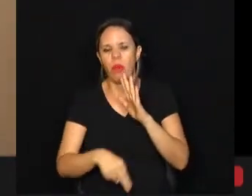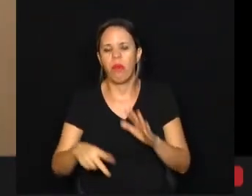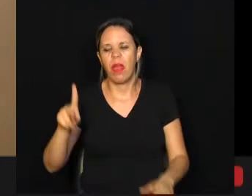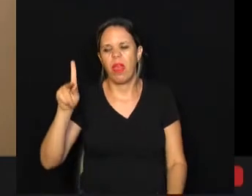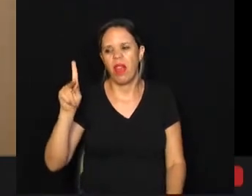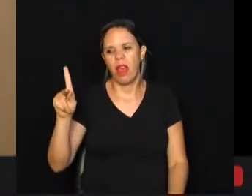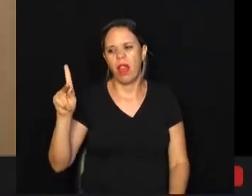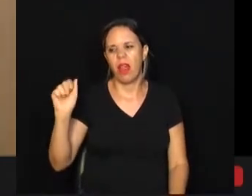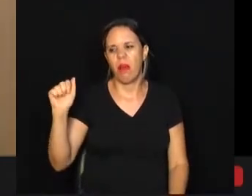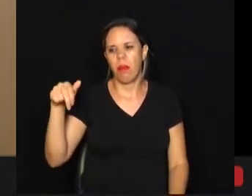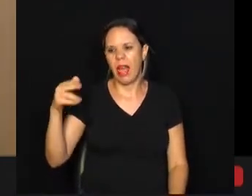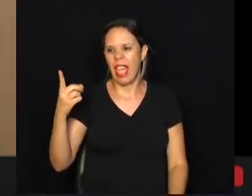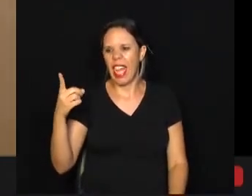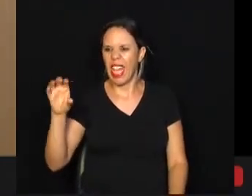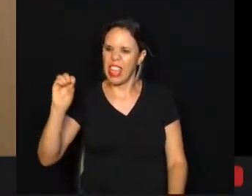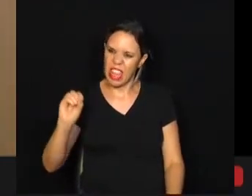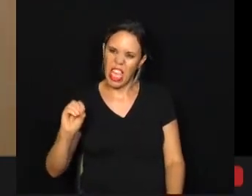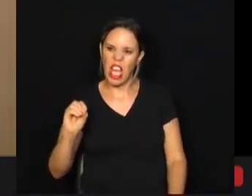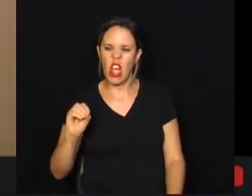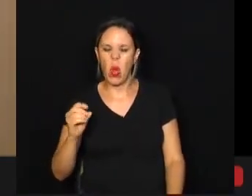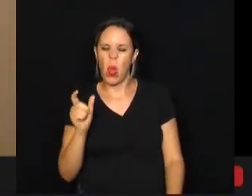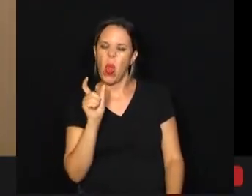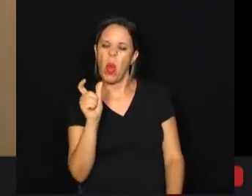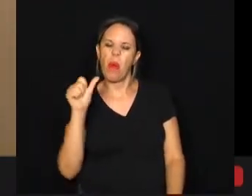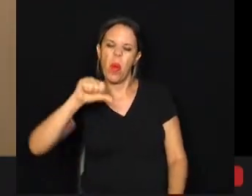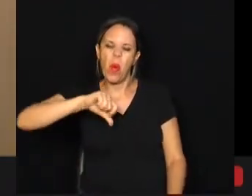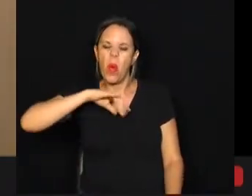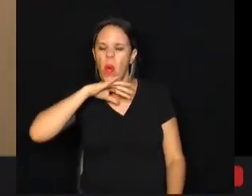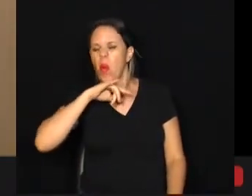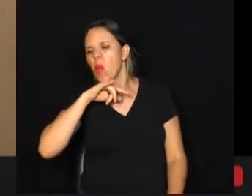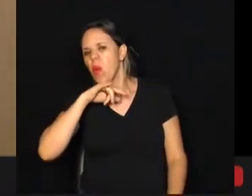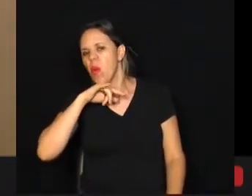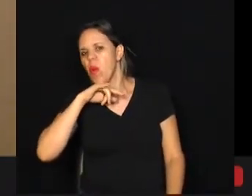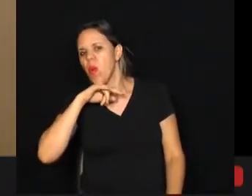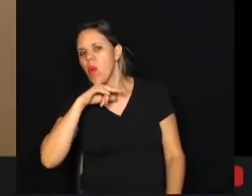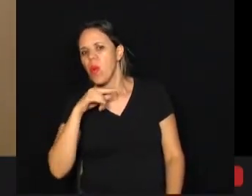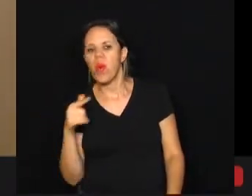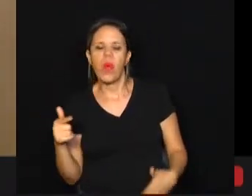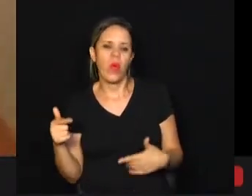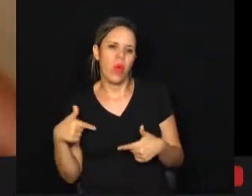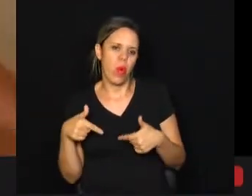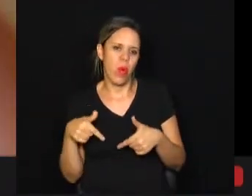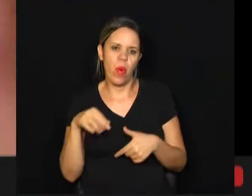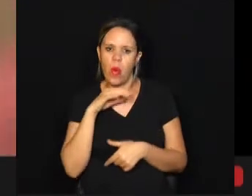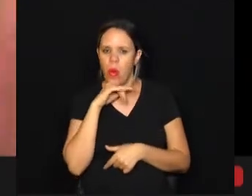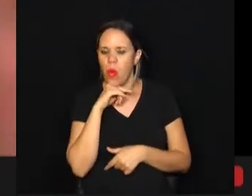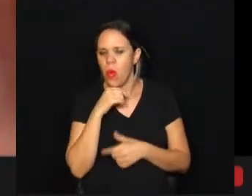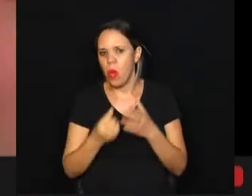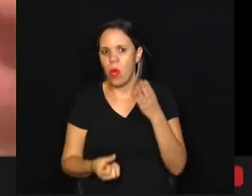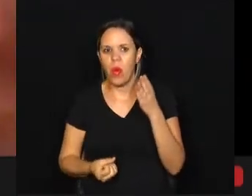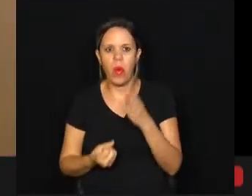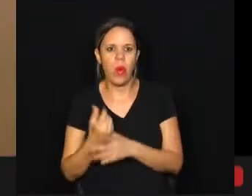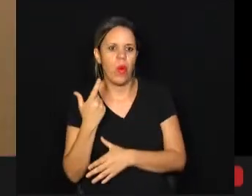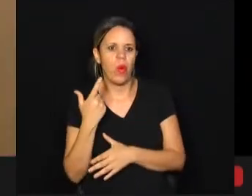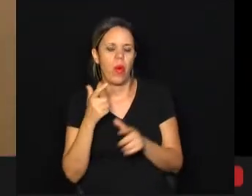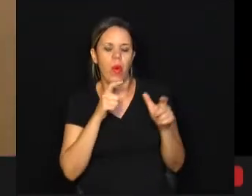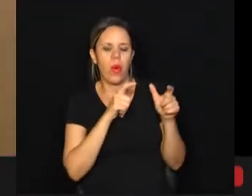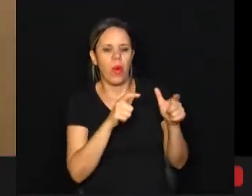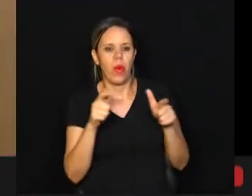é, pejorativamente, um nome atribuído a uma função que é criar esse